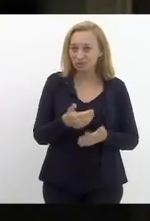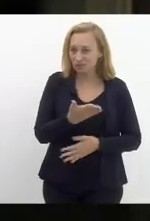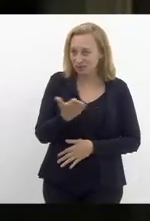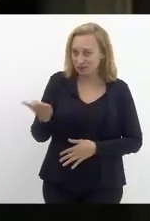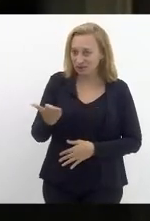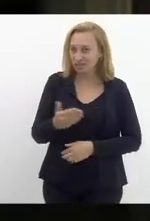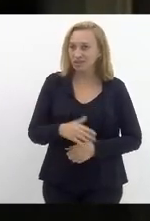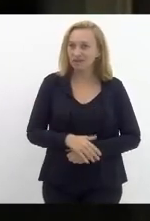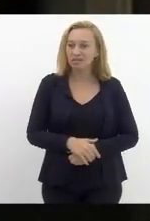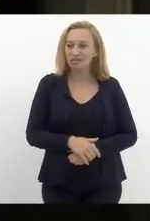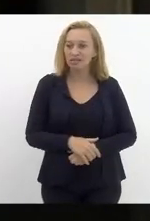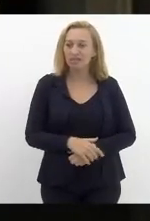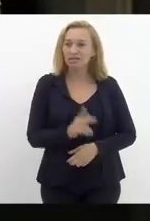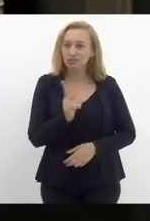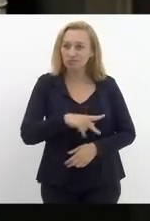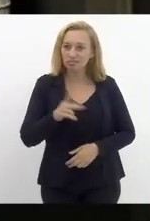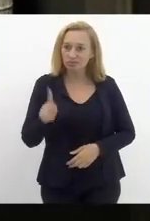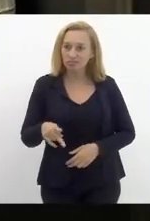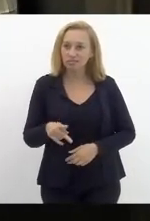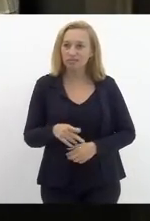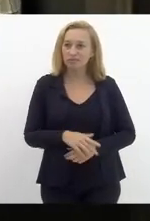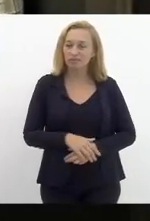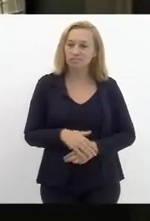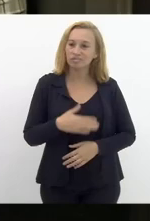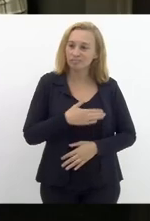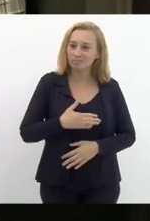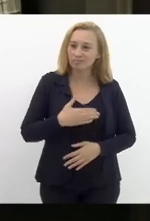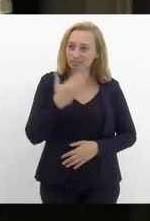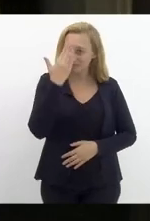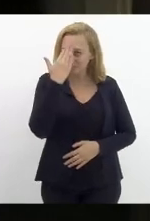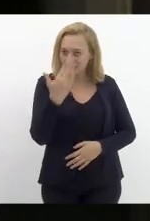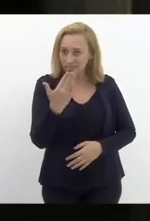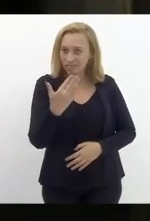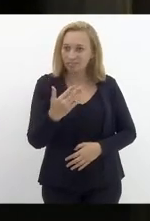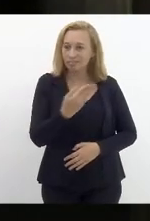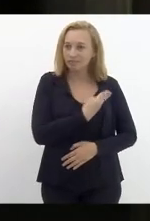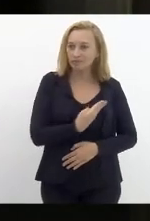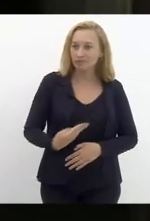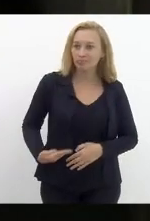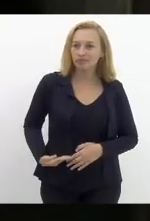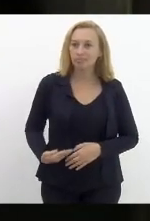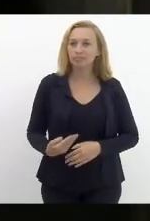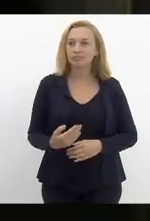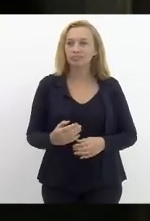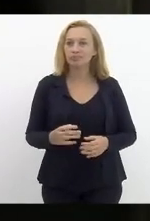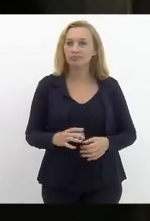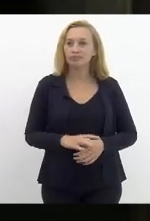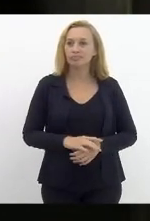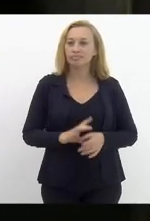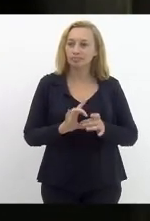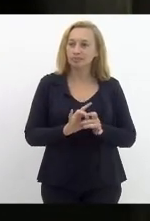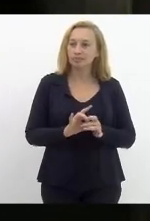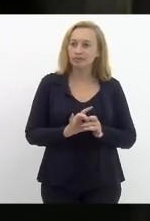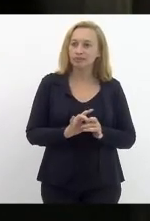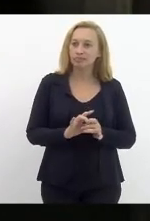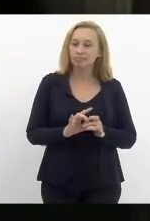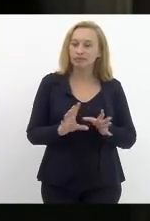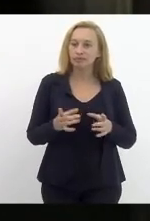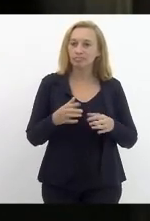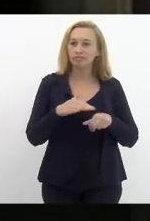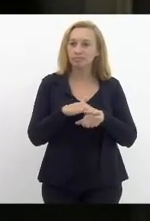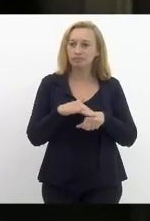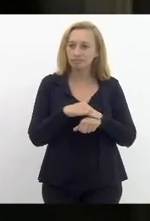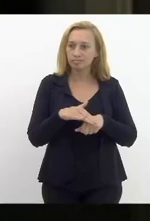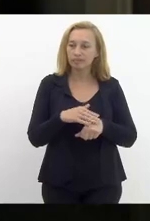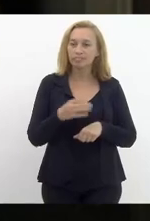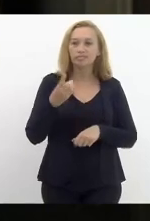presentes, aos professores. Gostaria de agradecer ao governador, que está aberto à causa, ao